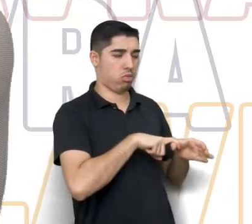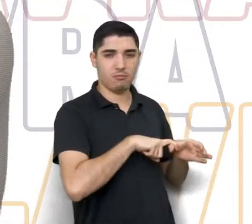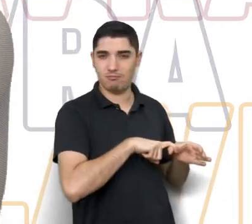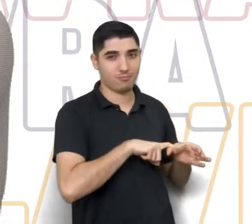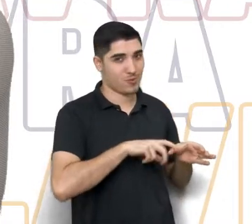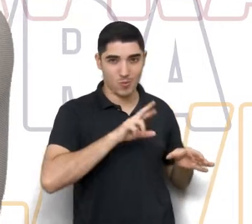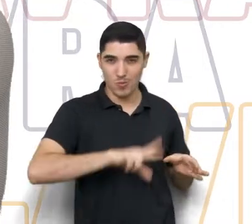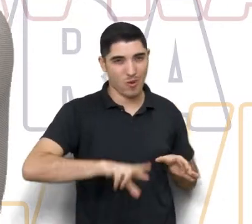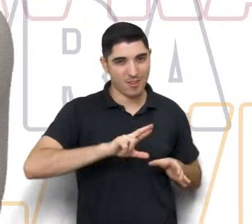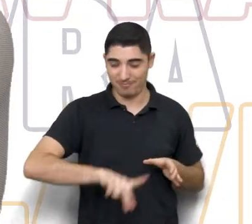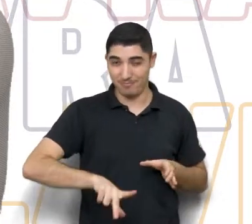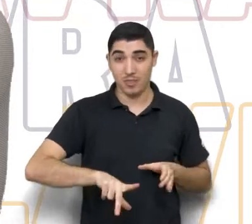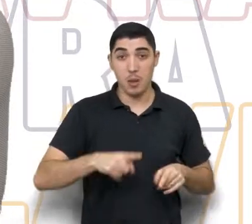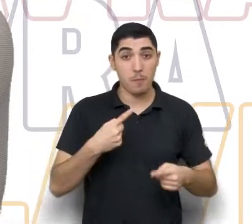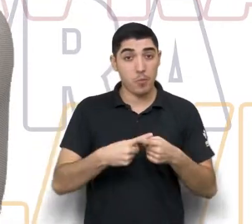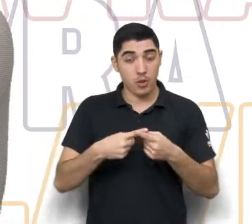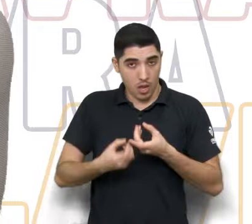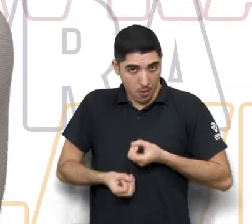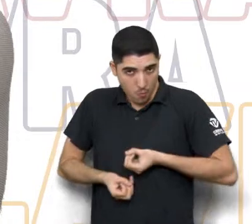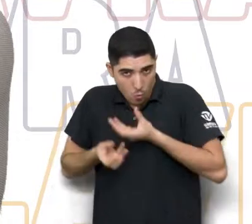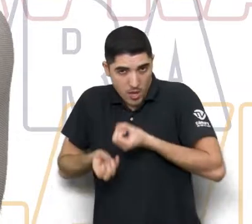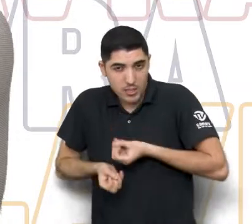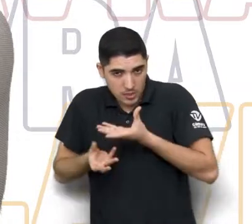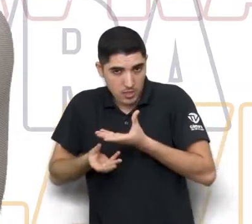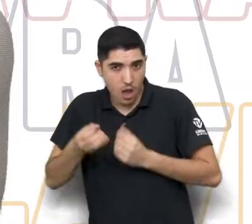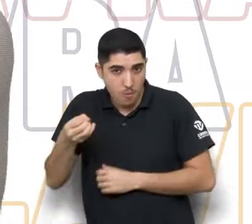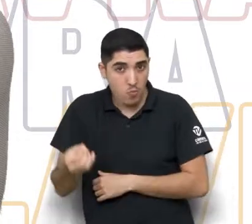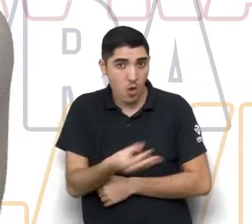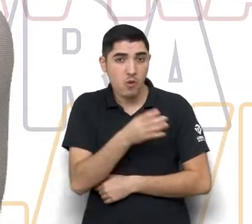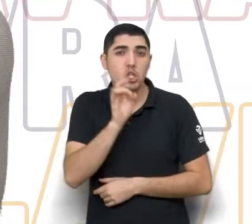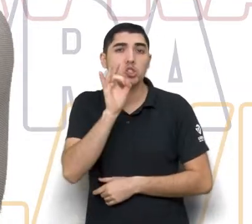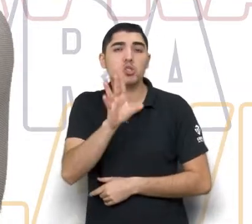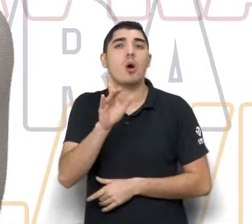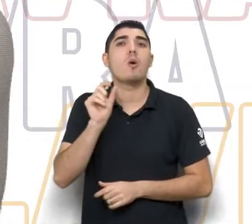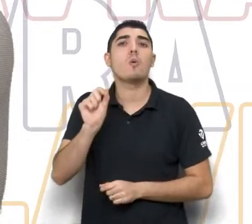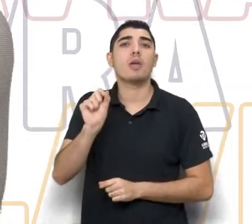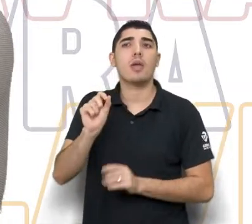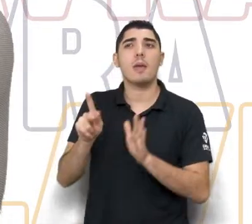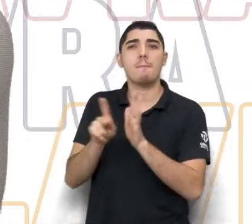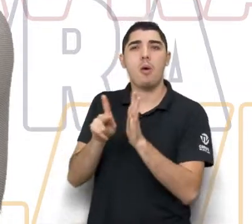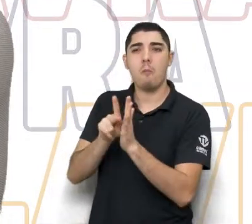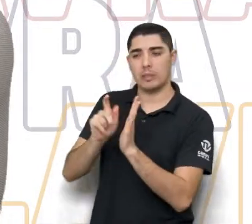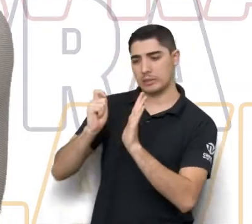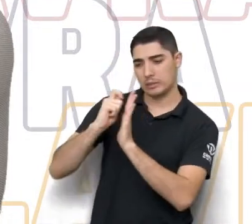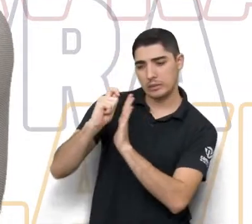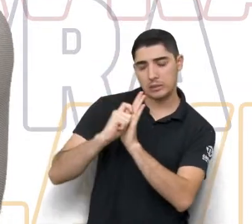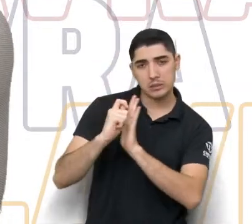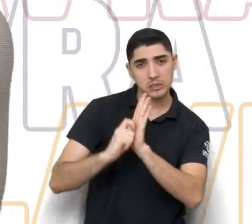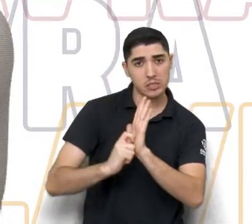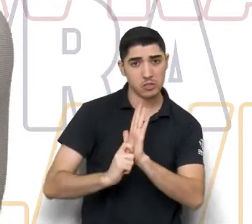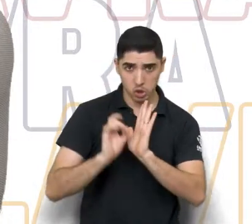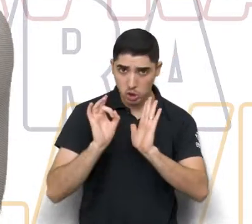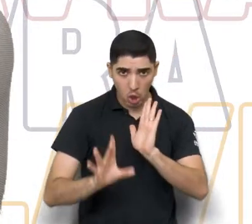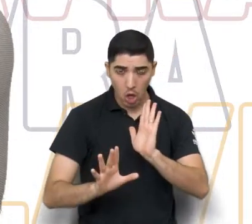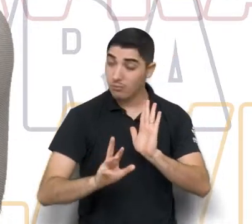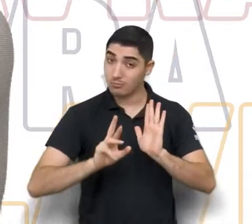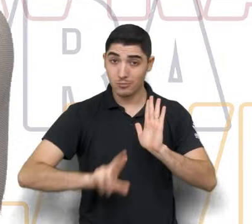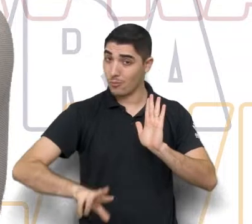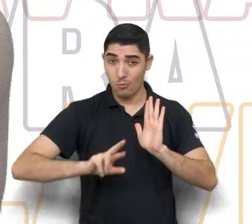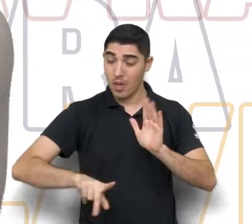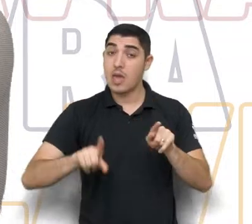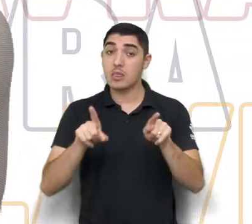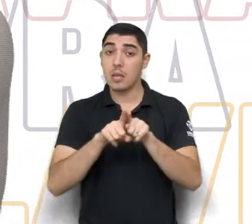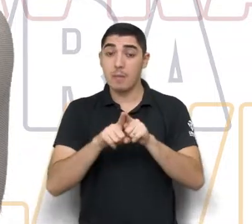né? Até porque a poesia moderna ela não trabalha apenas tão somente com o código da escrita. A poesia moderna